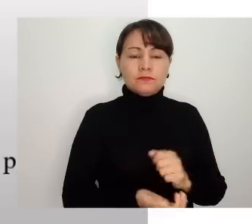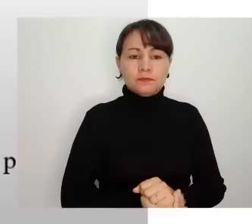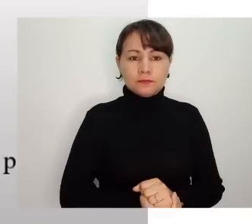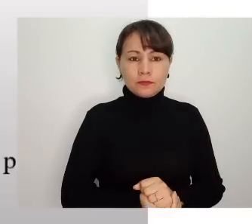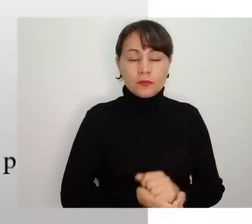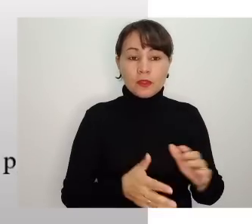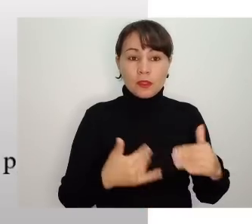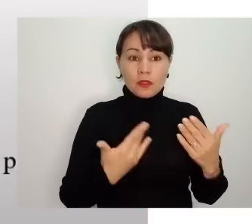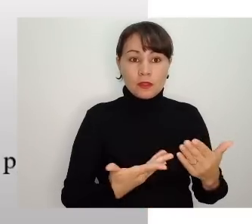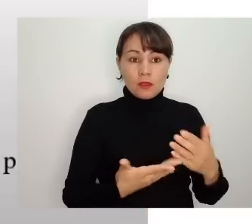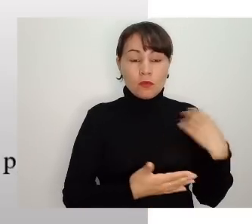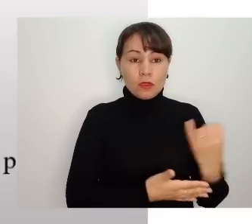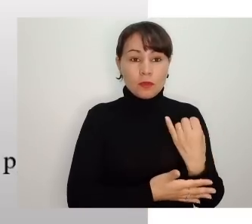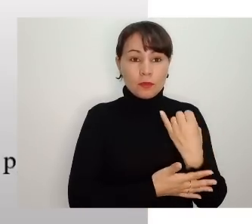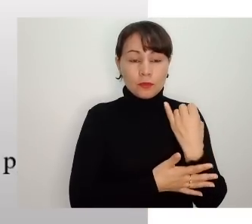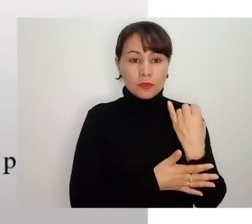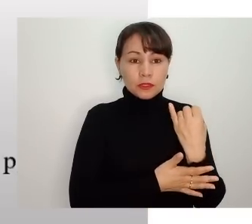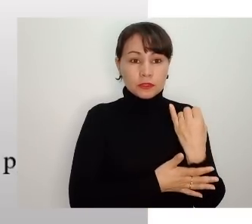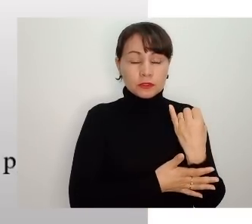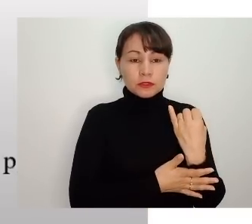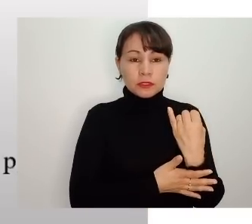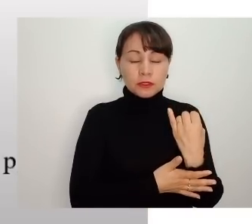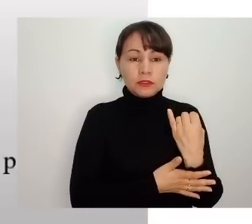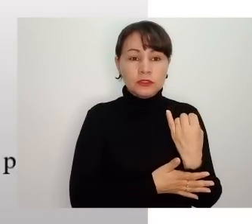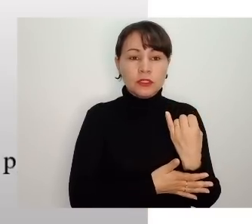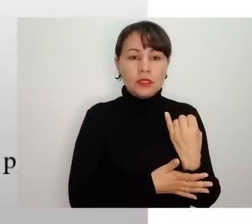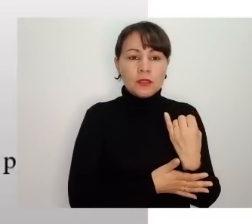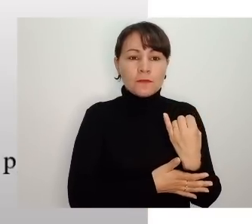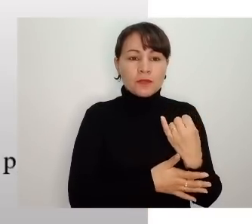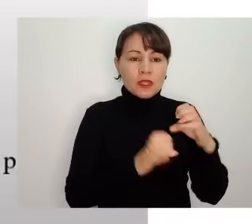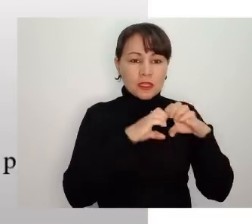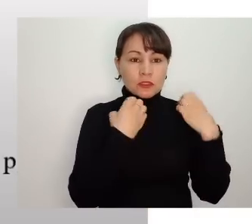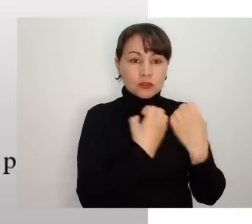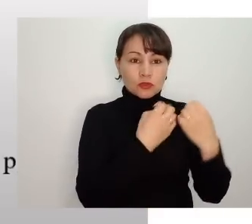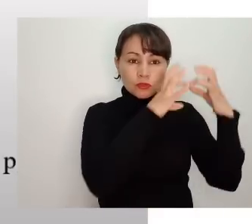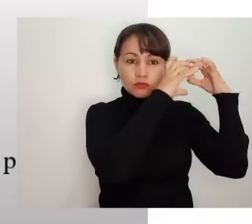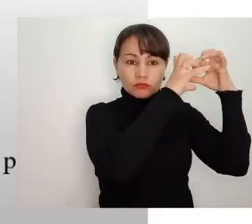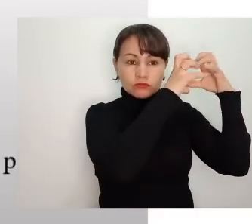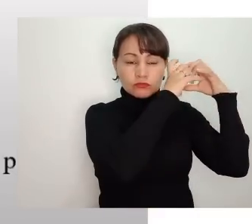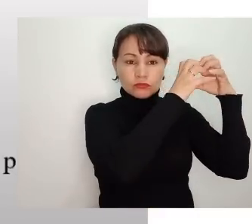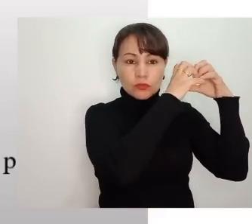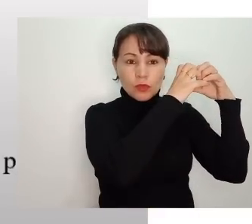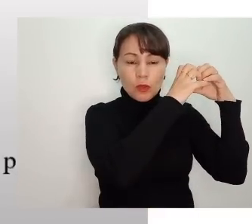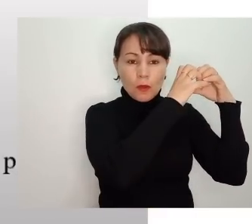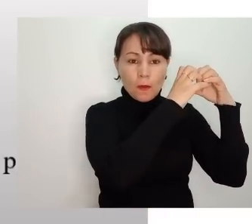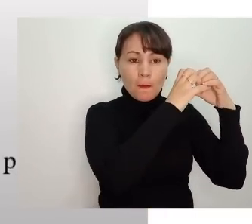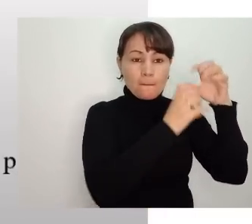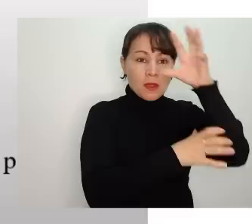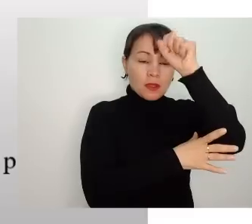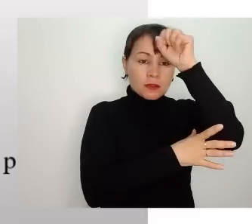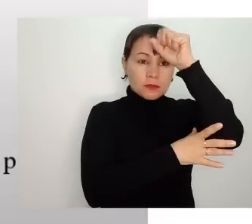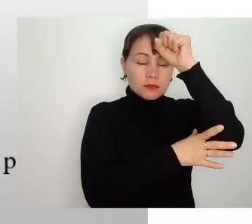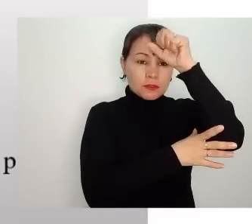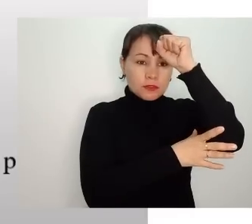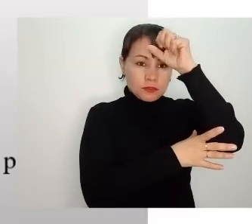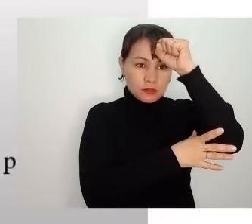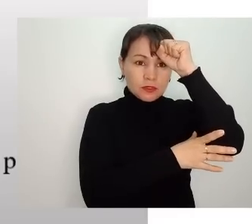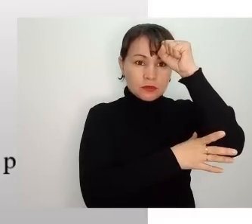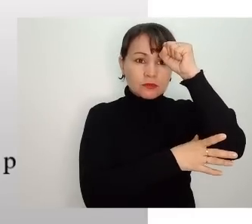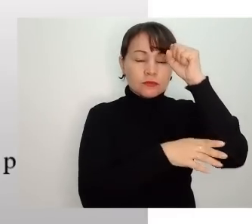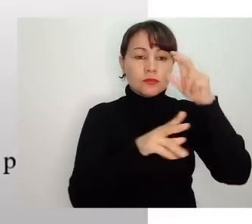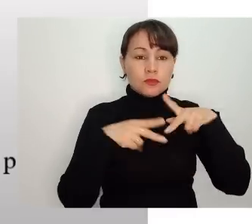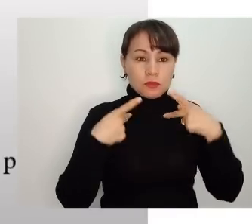potencial de ação. Isso é importante na estrutura do cerebelo para o